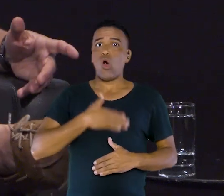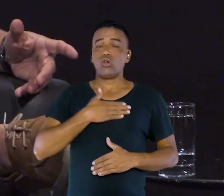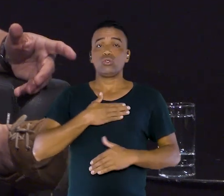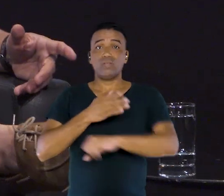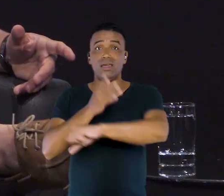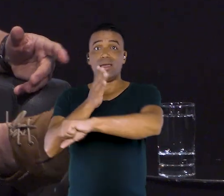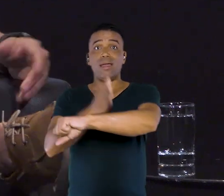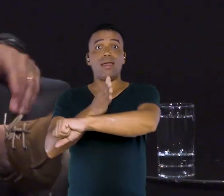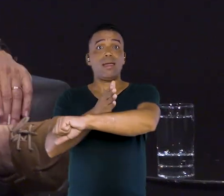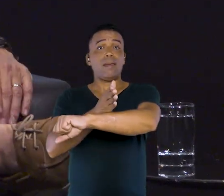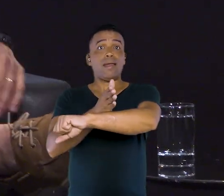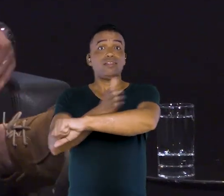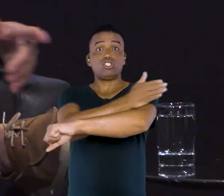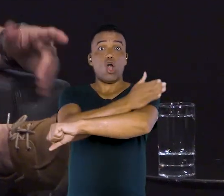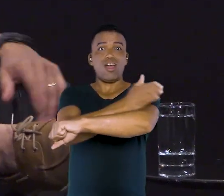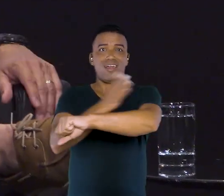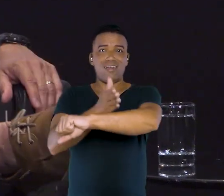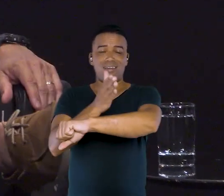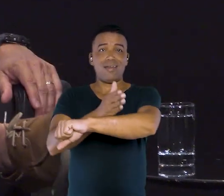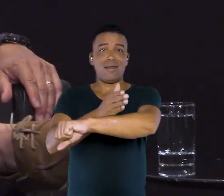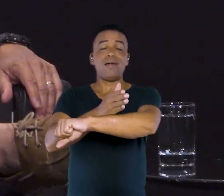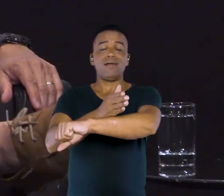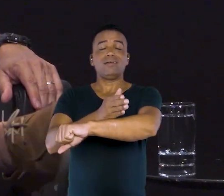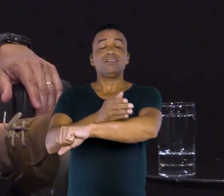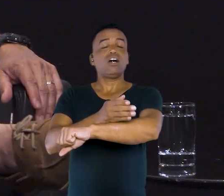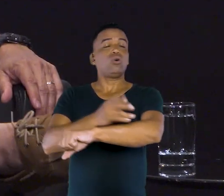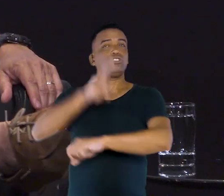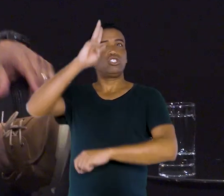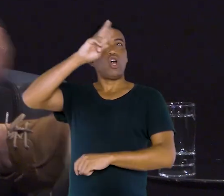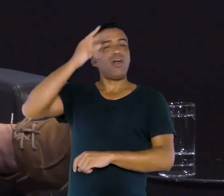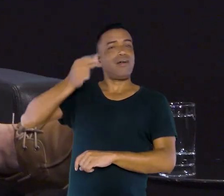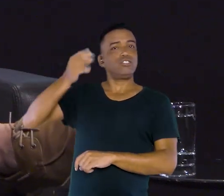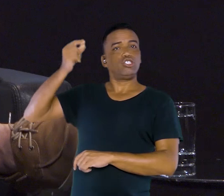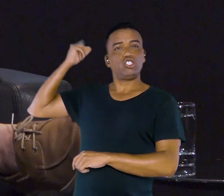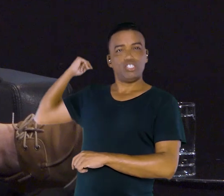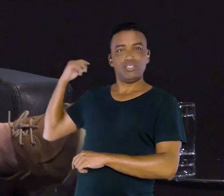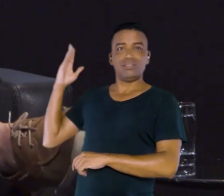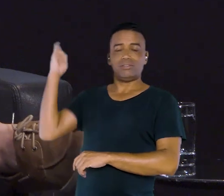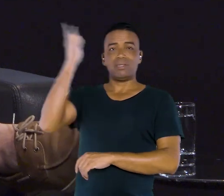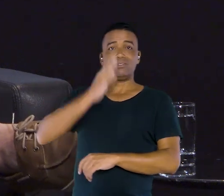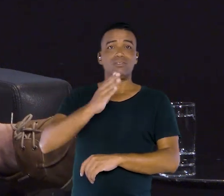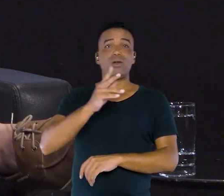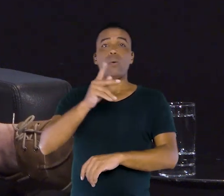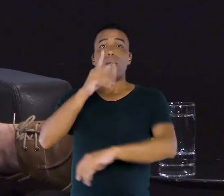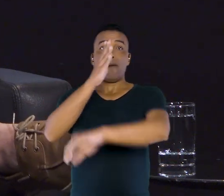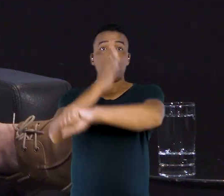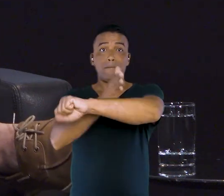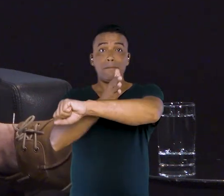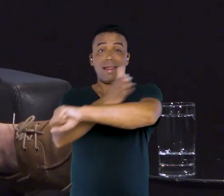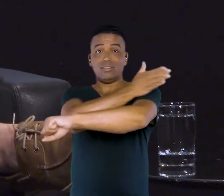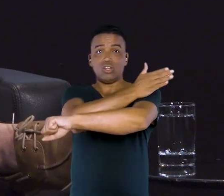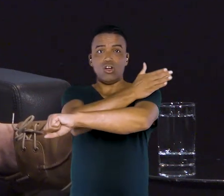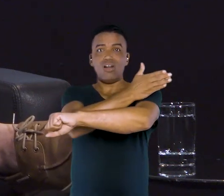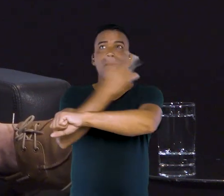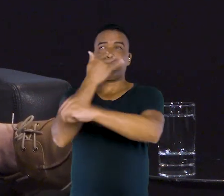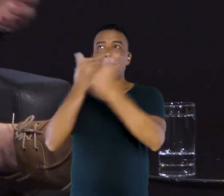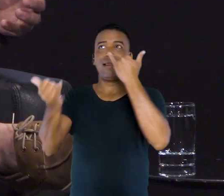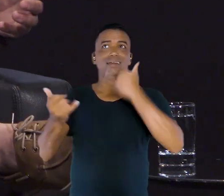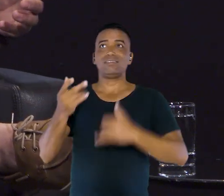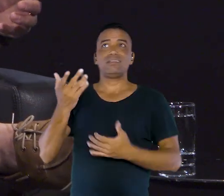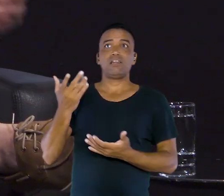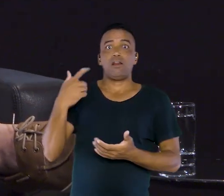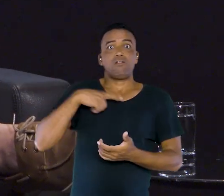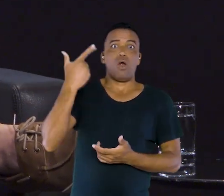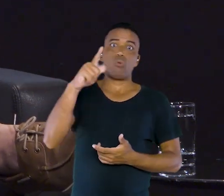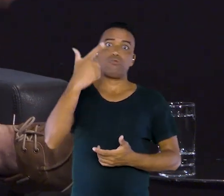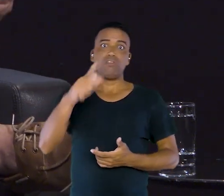de pré-história, eu prefiro chamar de história antiga do Brasil, né? Porque a ideia de pré-história é uma ideia que é muito anacrônica também, parece que não existia